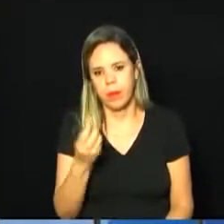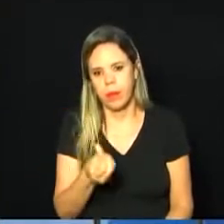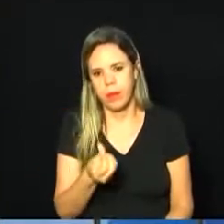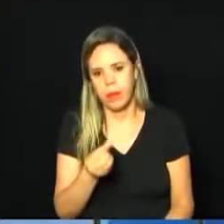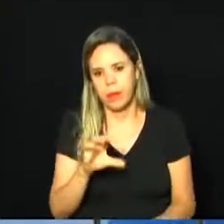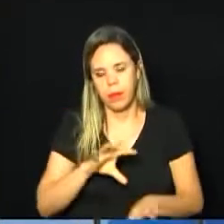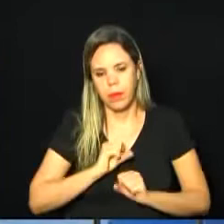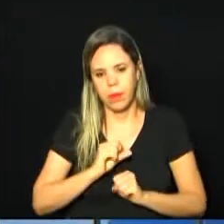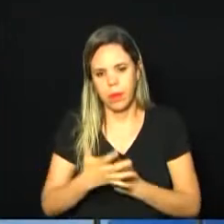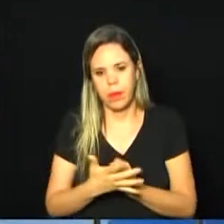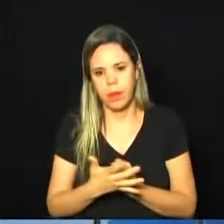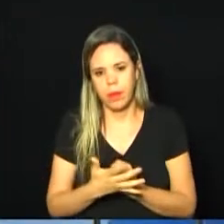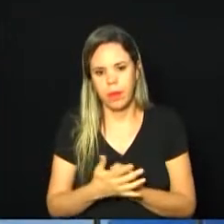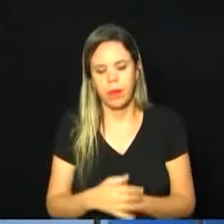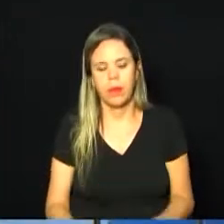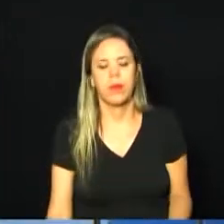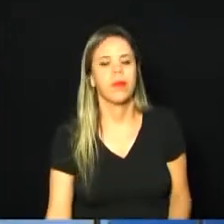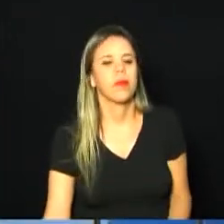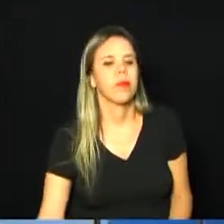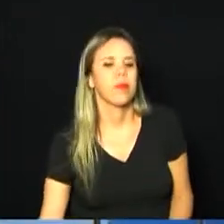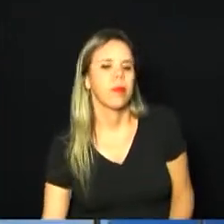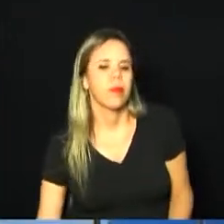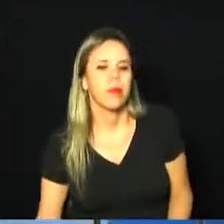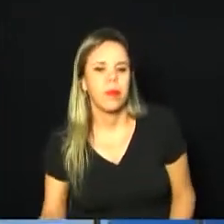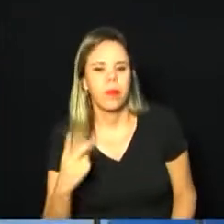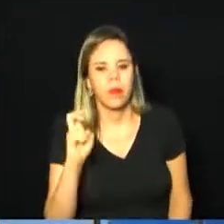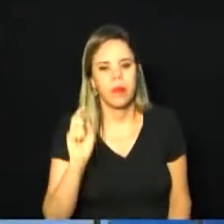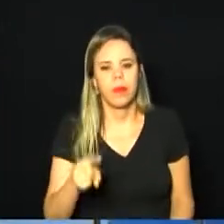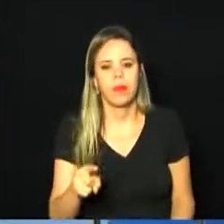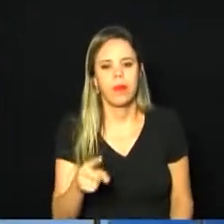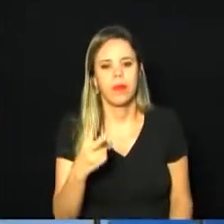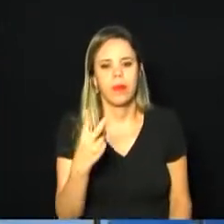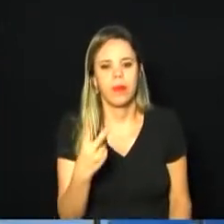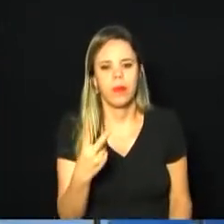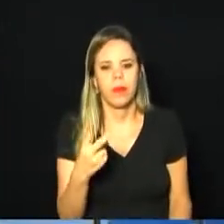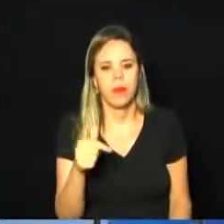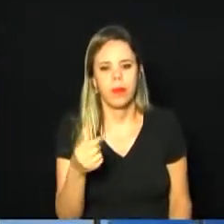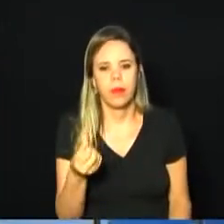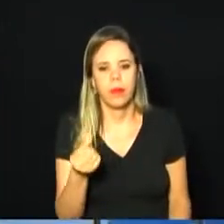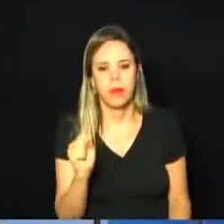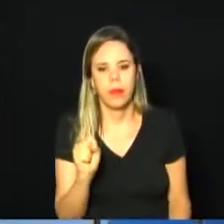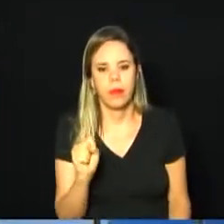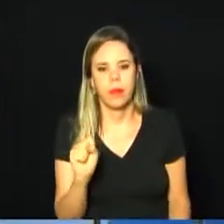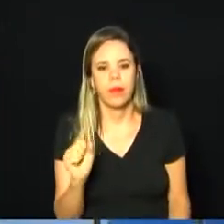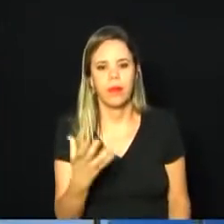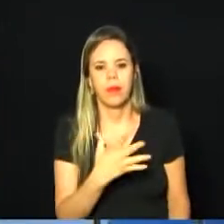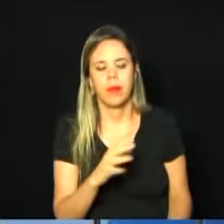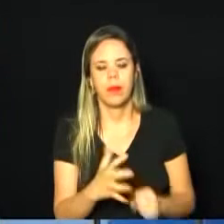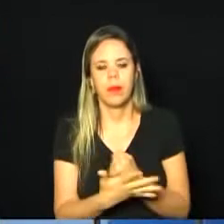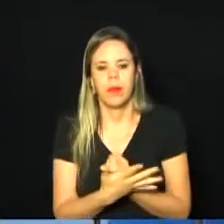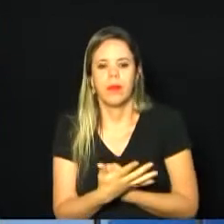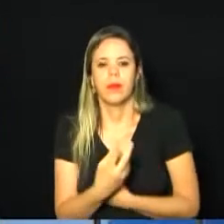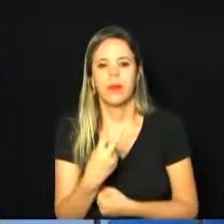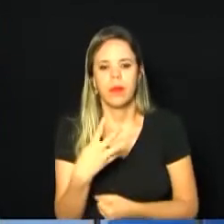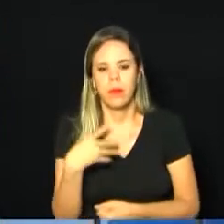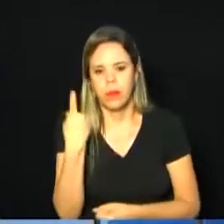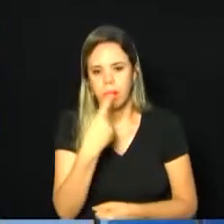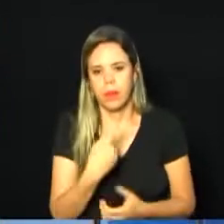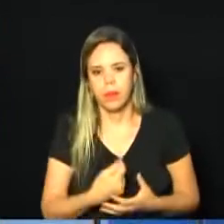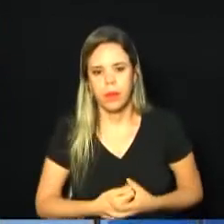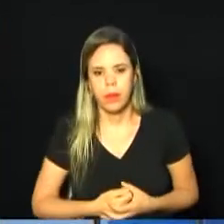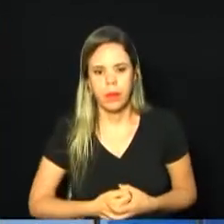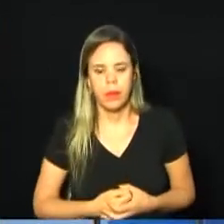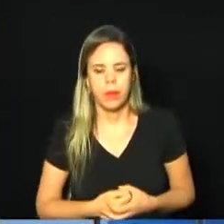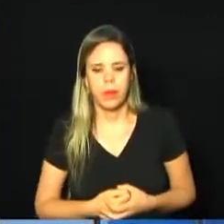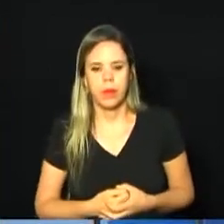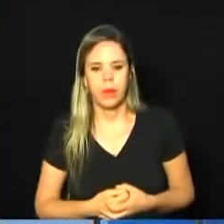casos da cor vídeo 19 são 15268 novos casos nas últimas 24